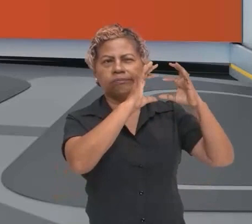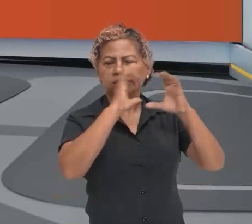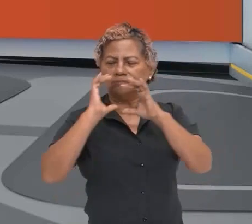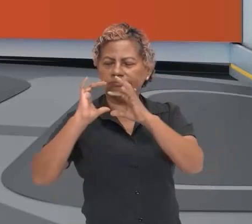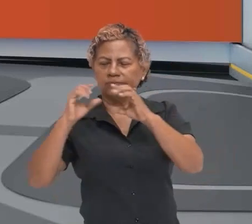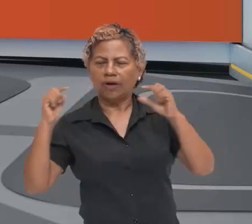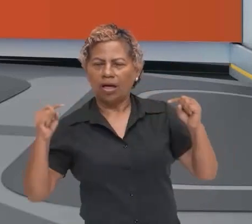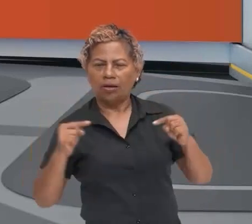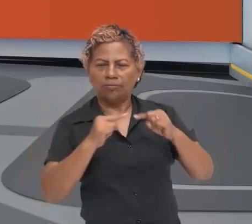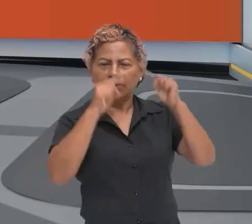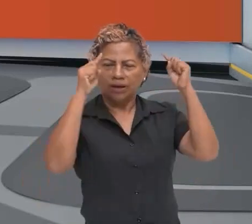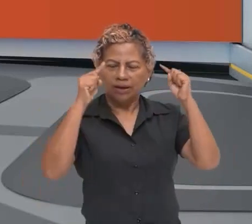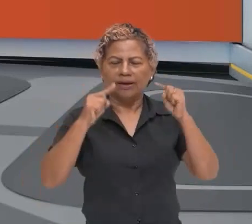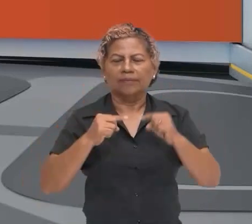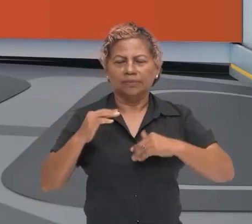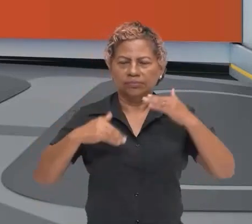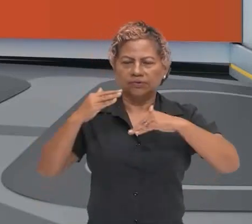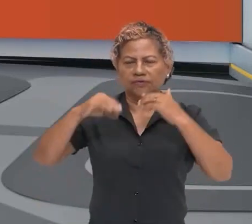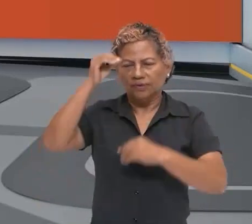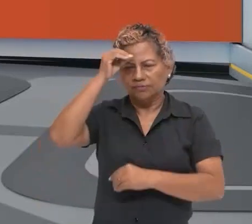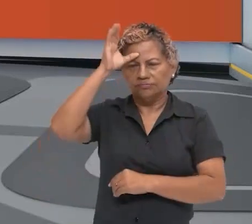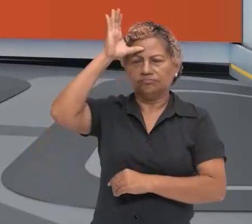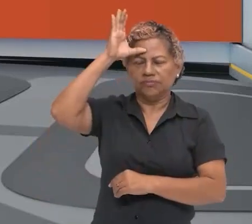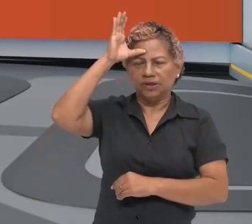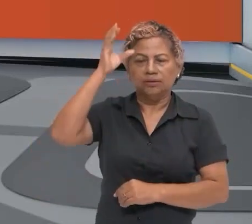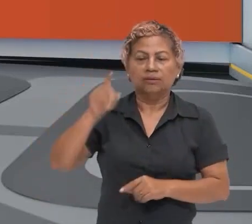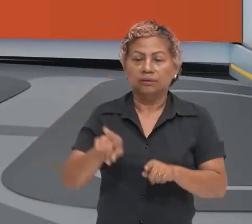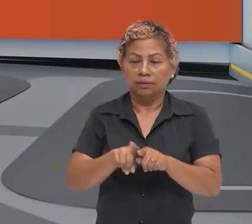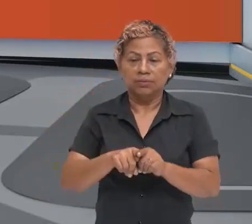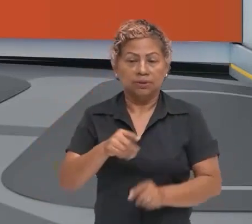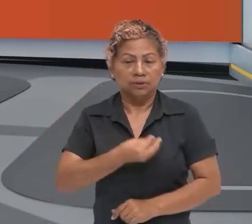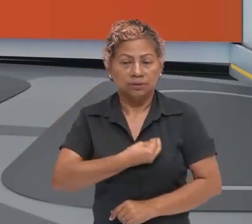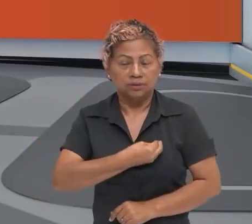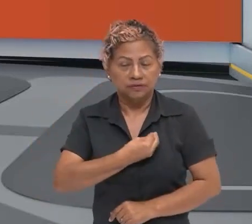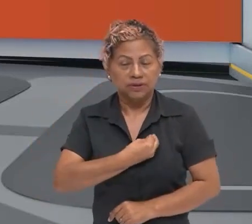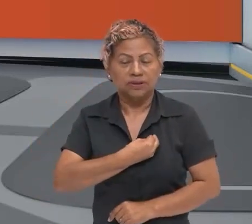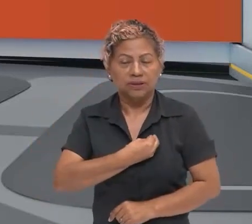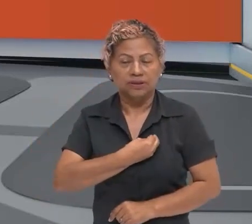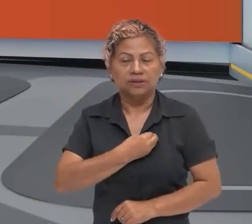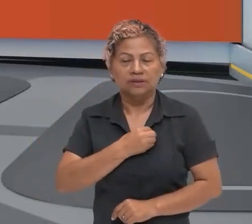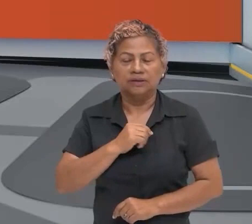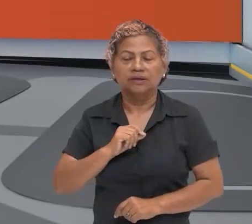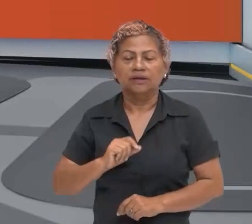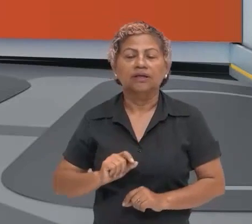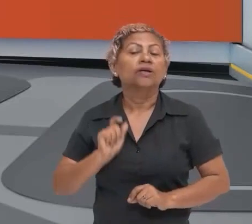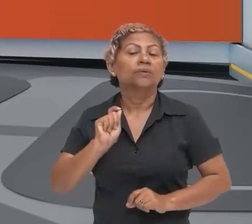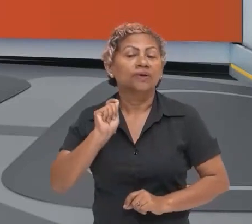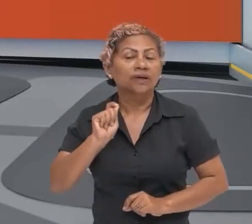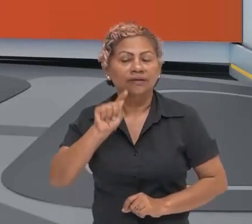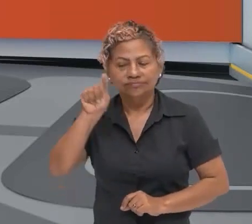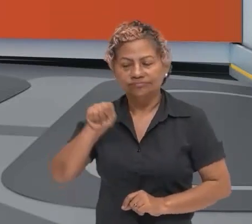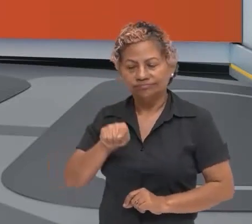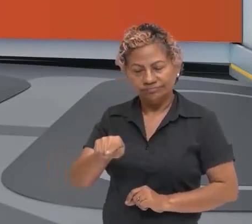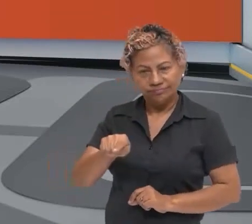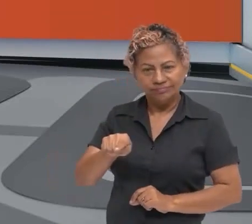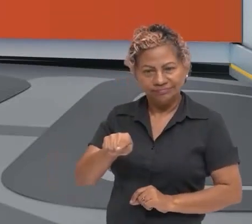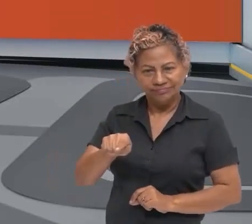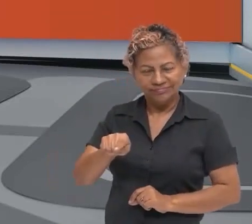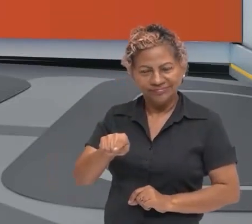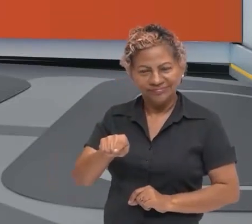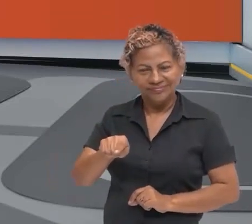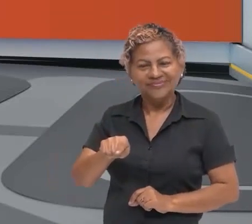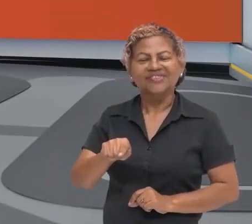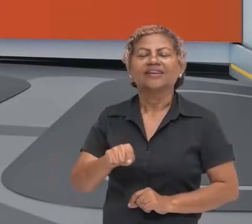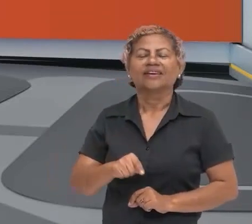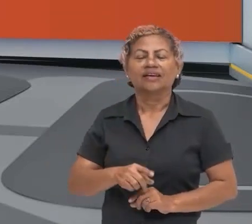para aprimorar a nossa aprendizagem, a nossa vida e encontrar o quê? E encontro do nosso